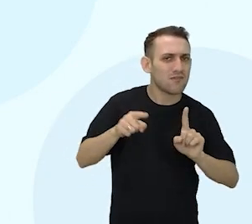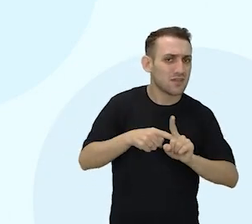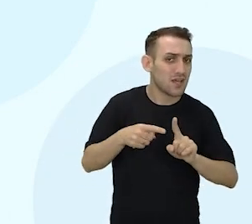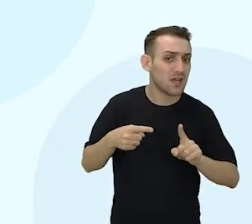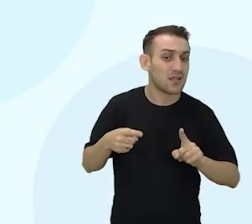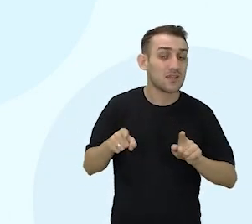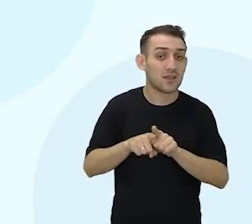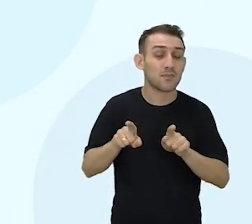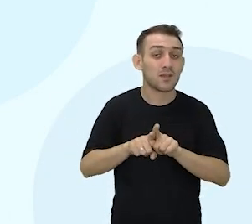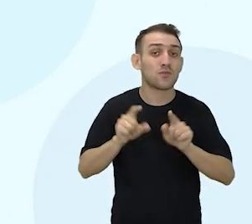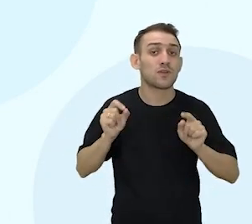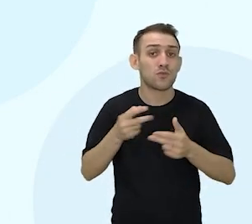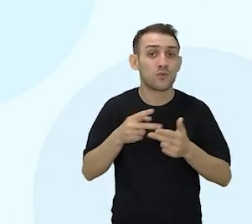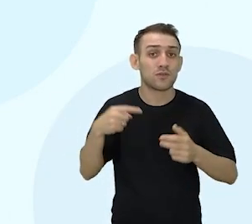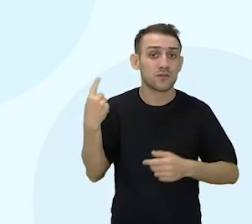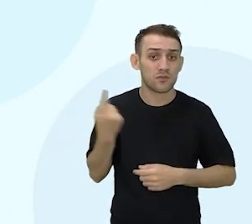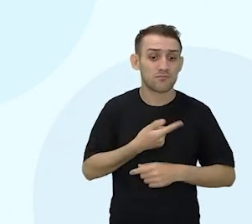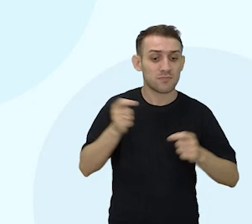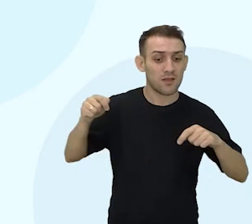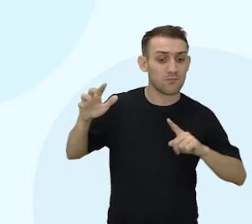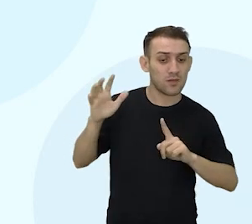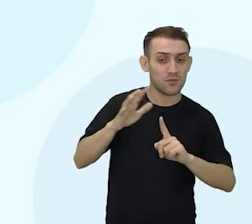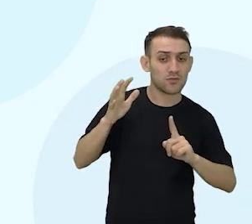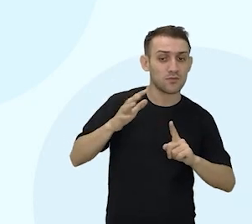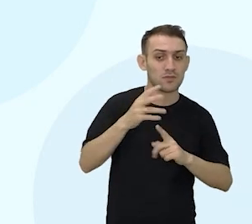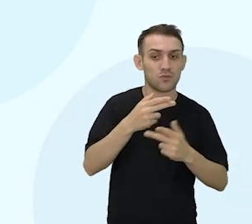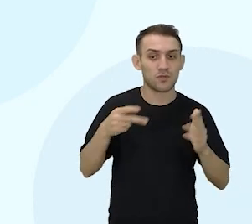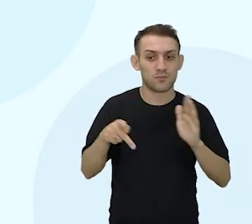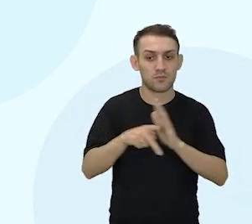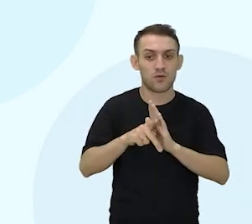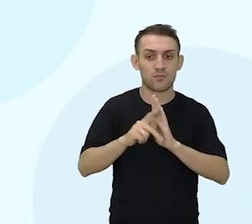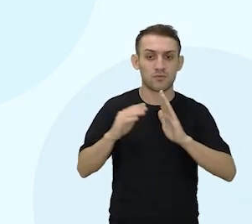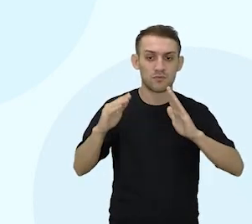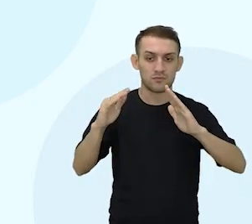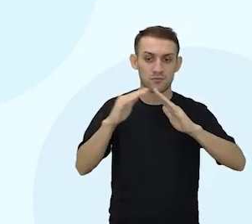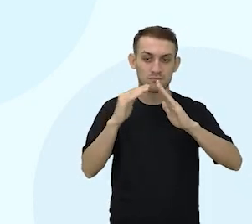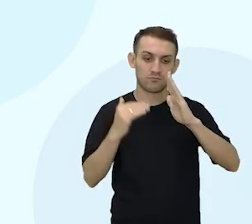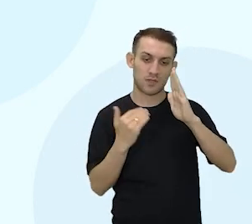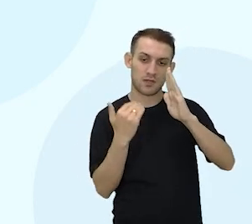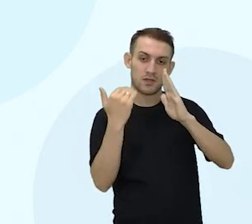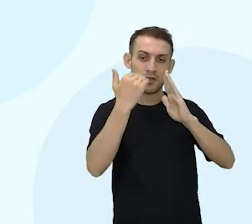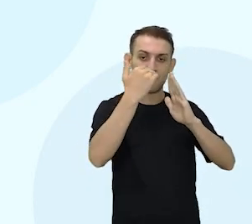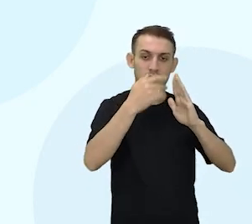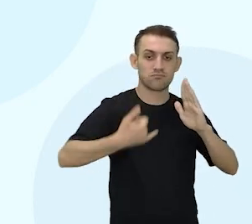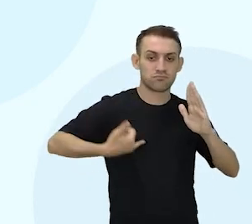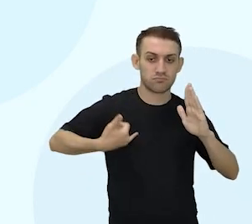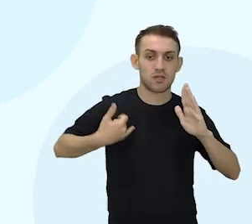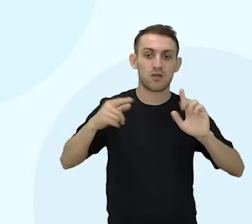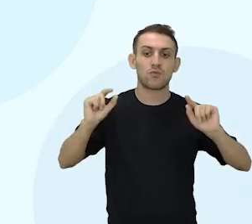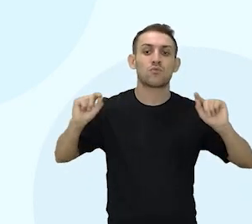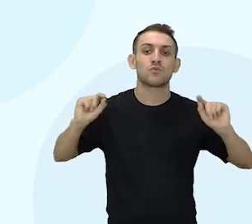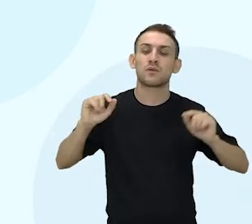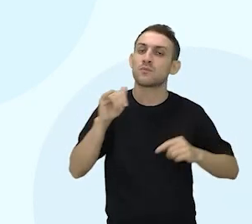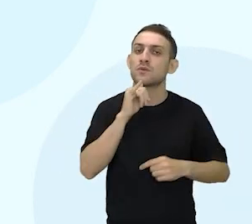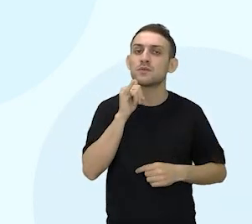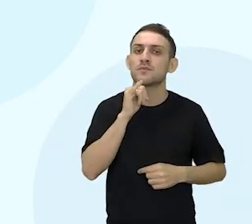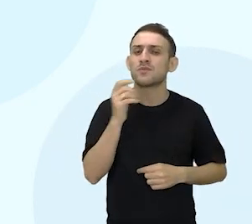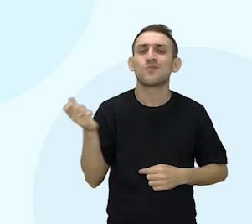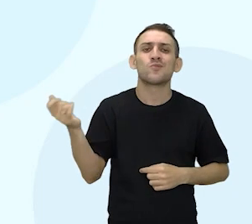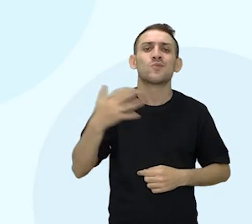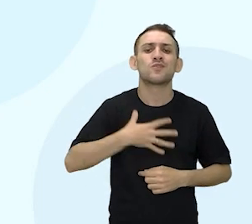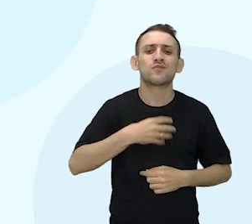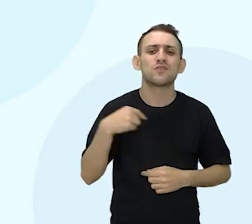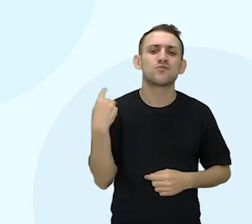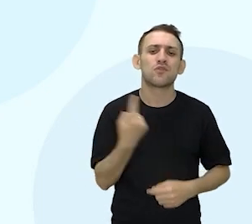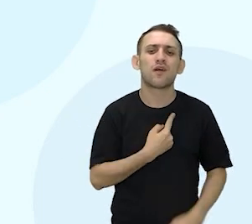também uma coisa que inclusive influencia bastante nessa questão da pirâmide etária que a gente estava vendo agora há pouco, é de quantos filhos